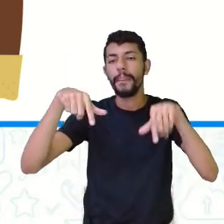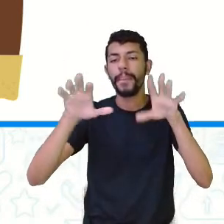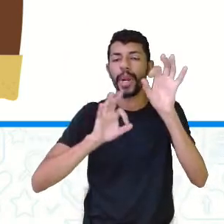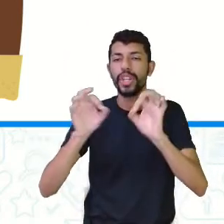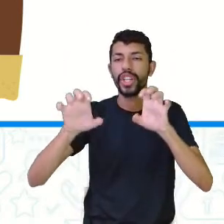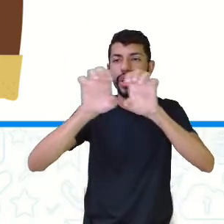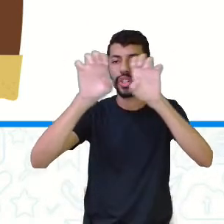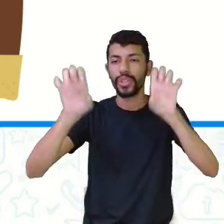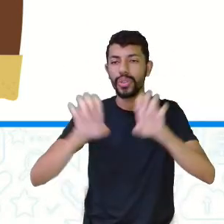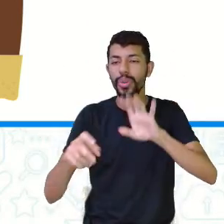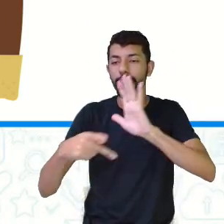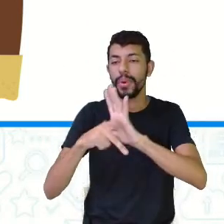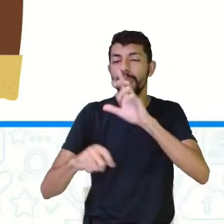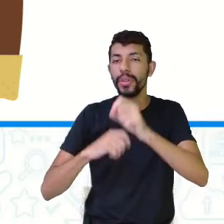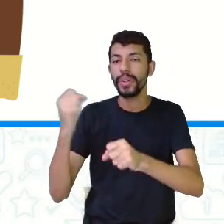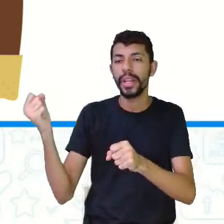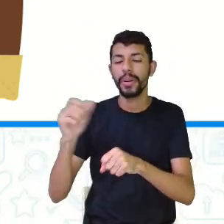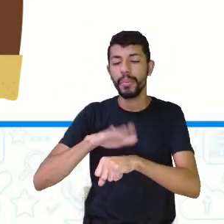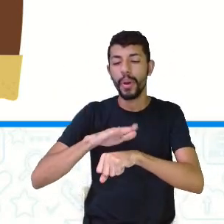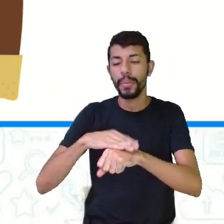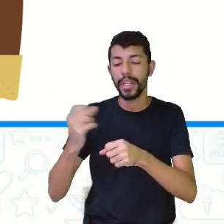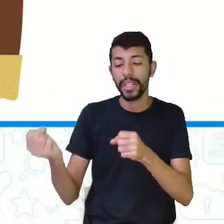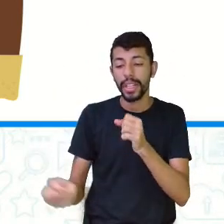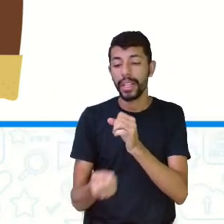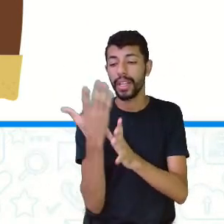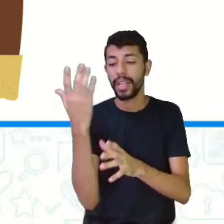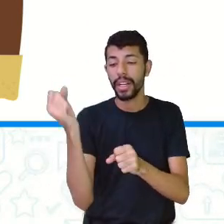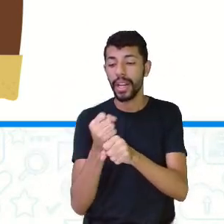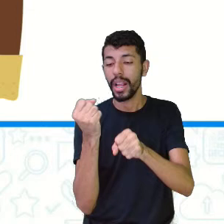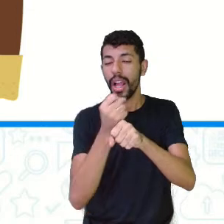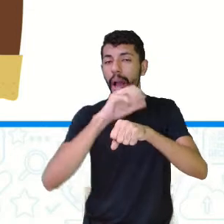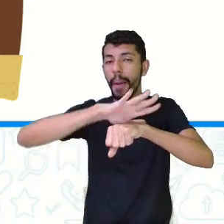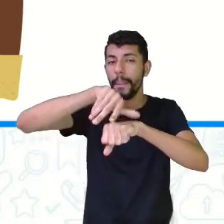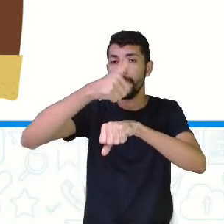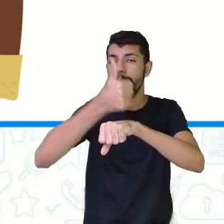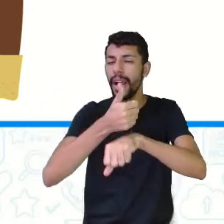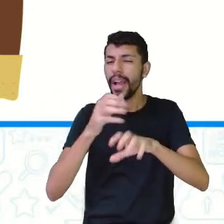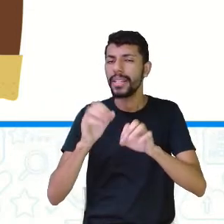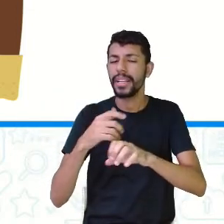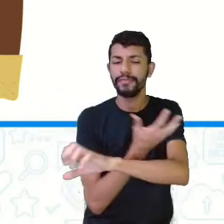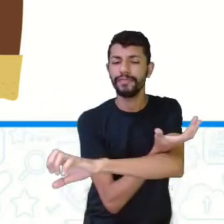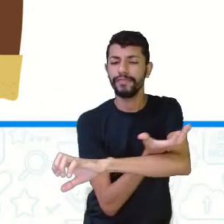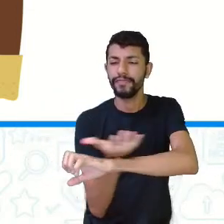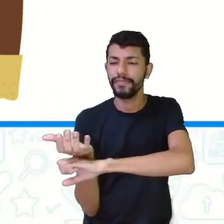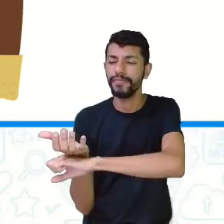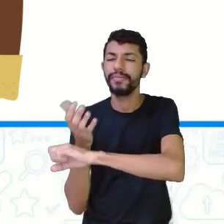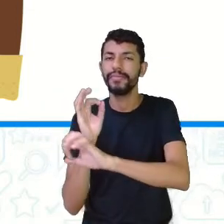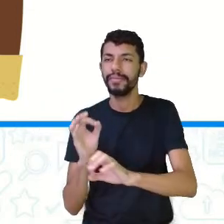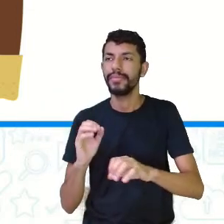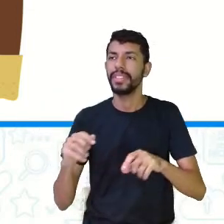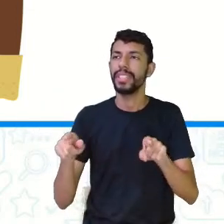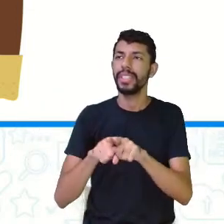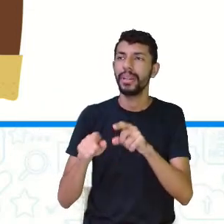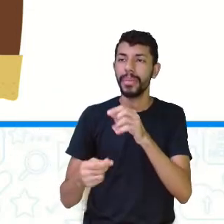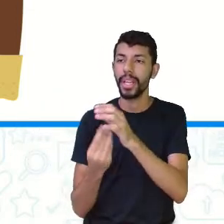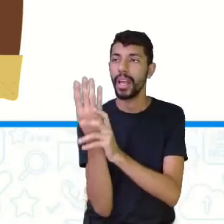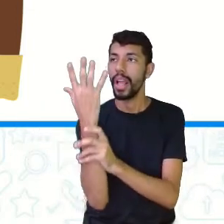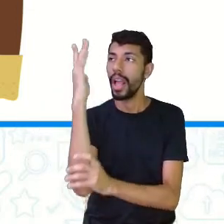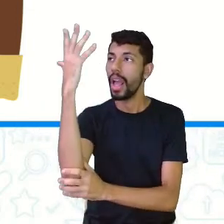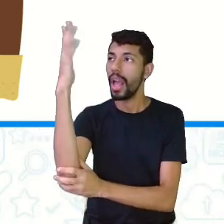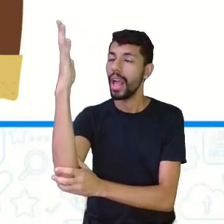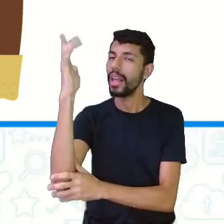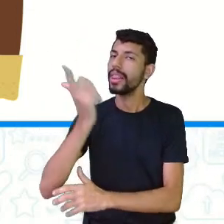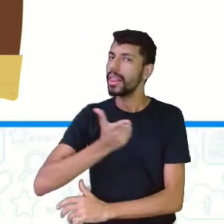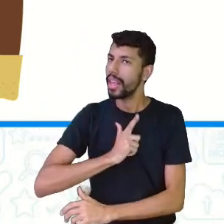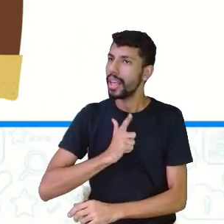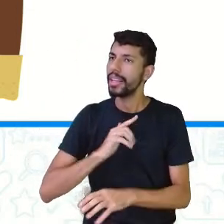estruturais na hora de construir uma praça, na hora de fazer um jardim, um parque público e planta árvores,